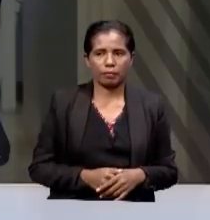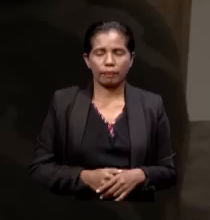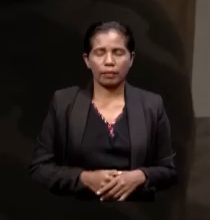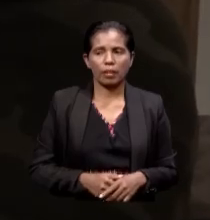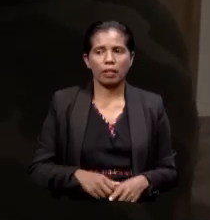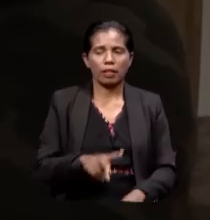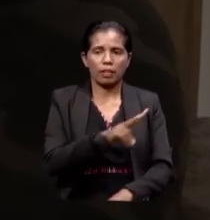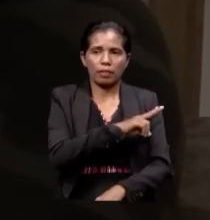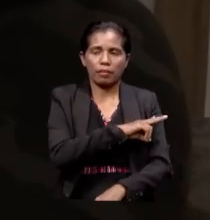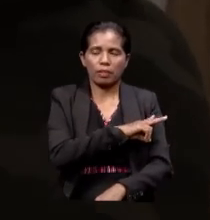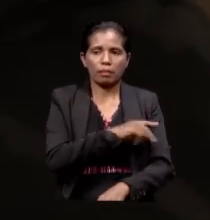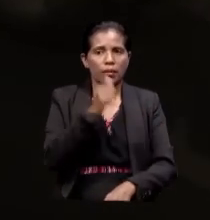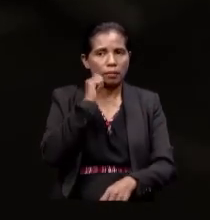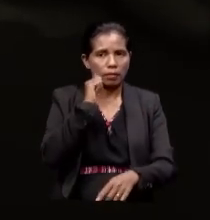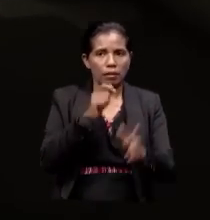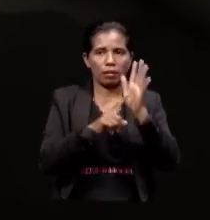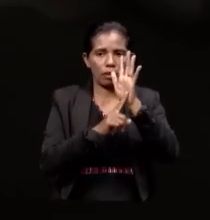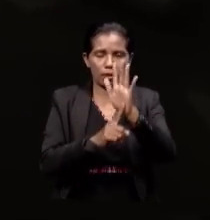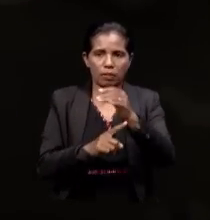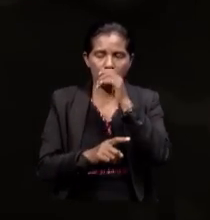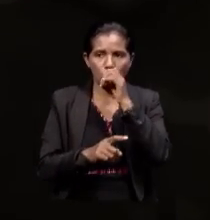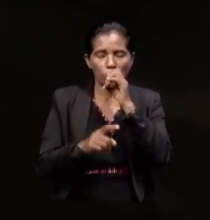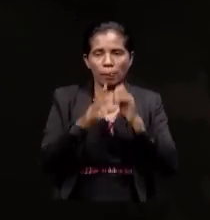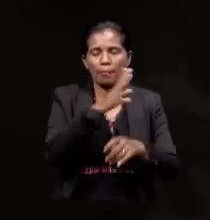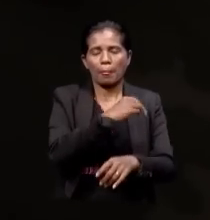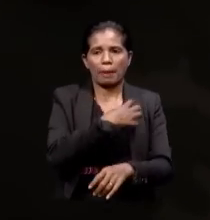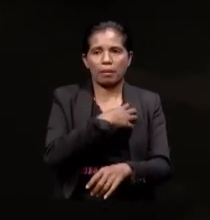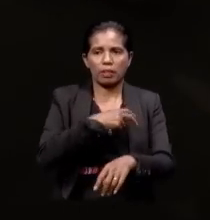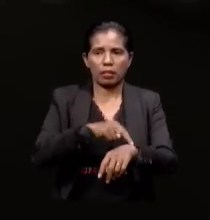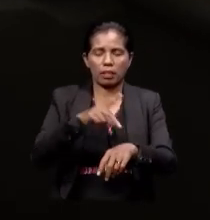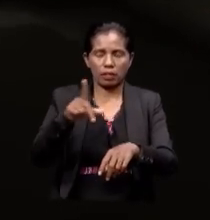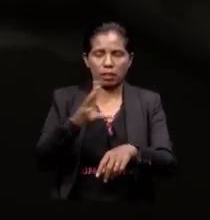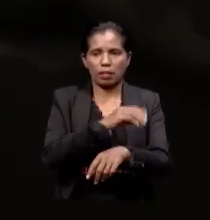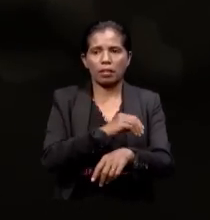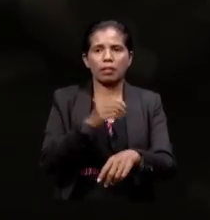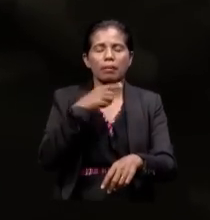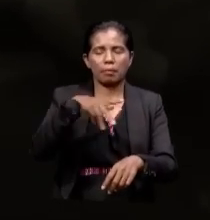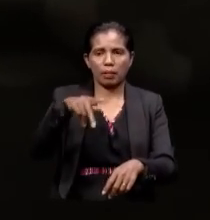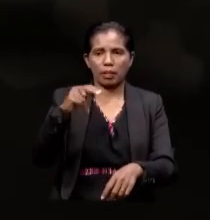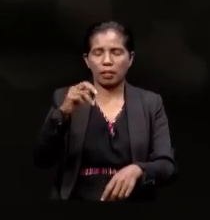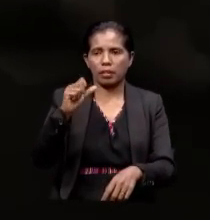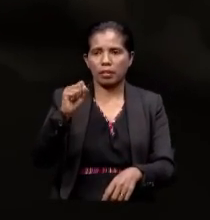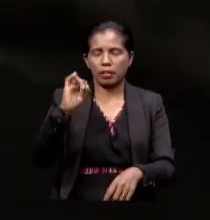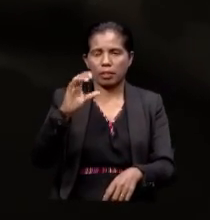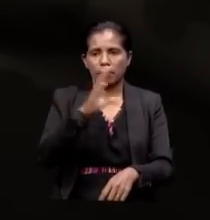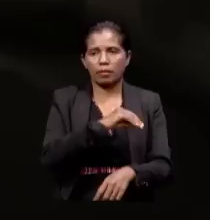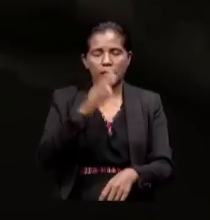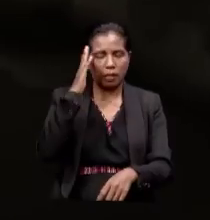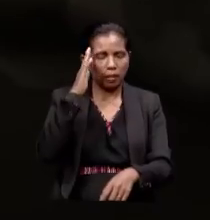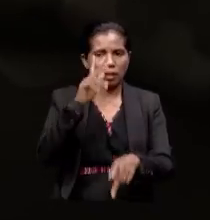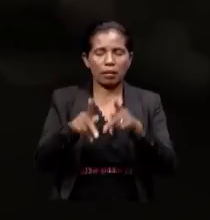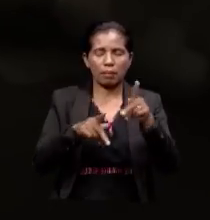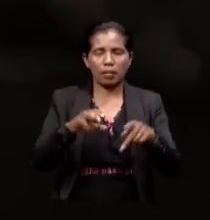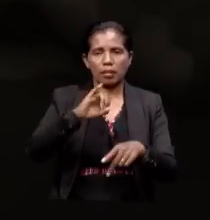Vítima feto estrangeiro IDA, atual case de Polícia Nacional Serviço de Investigação Criminal, KPNSIC, desconfia cidadão com inicial